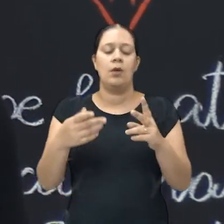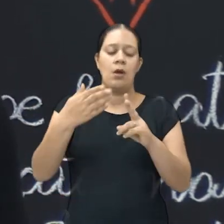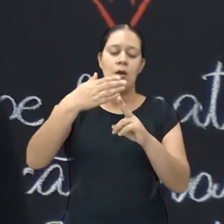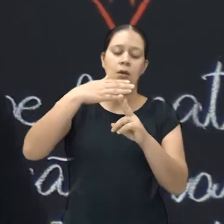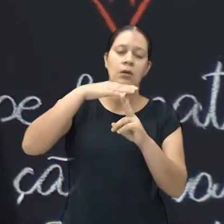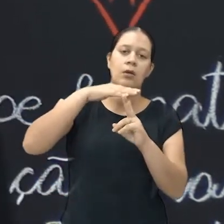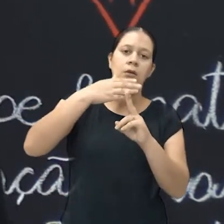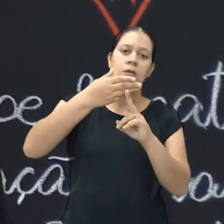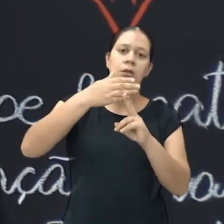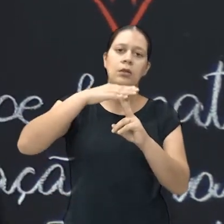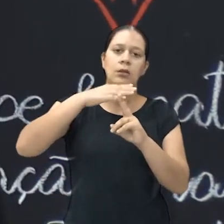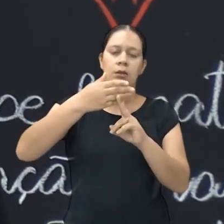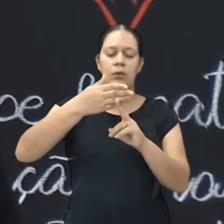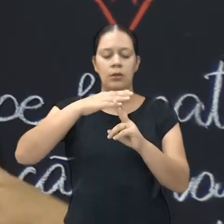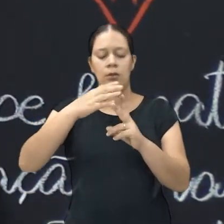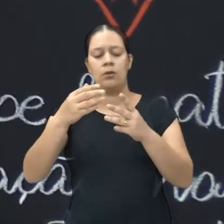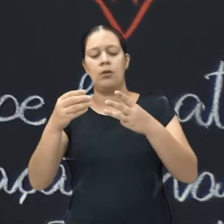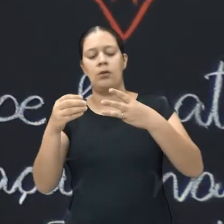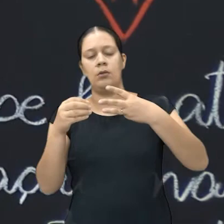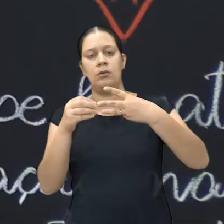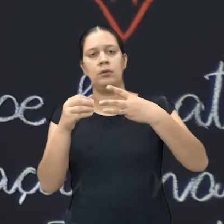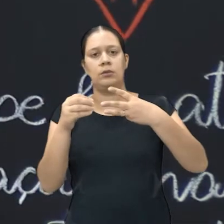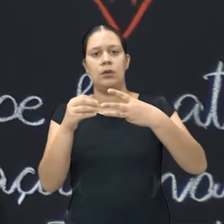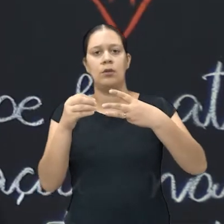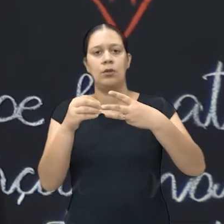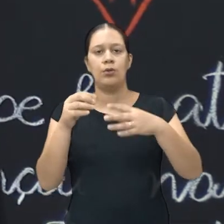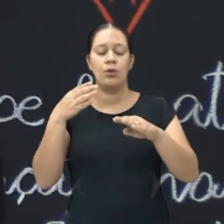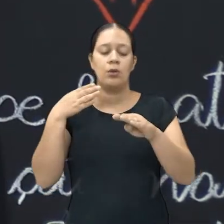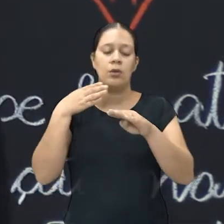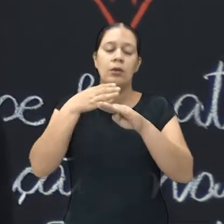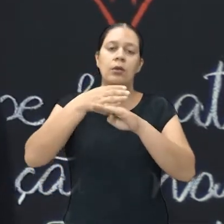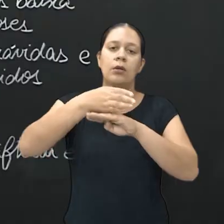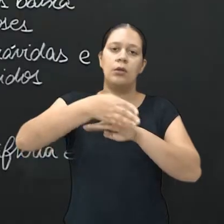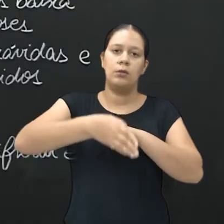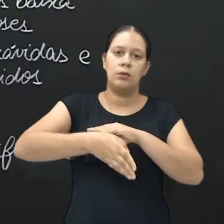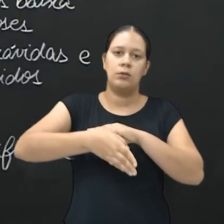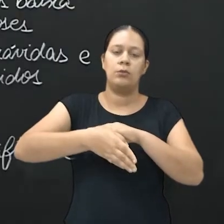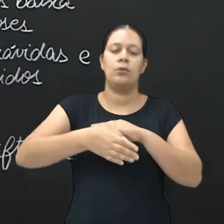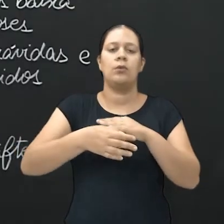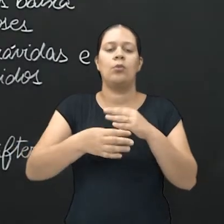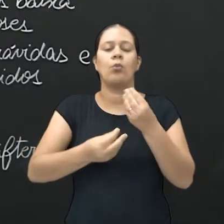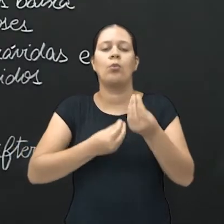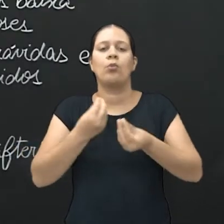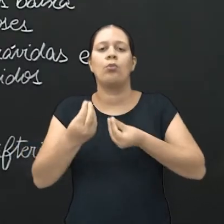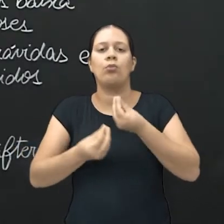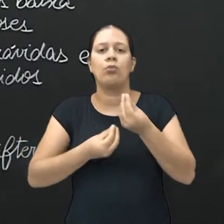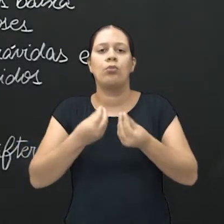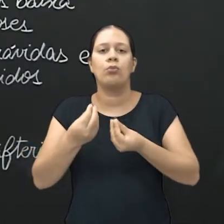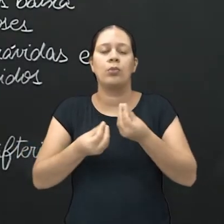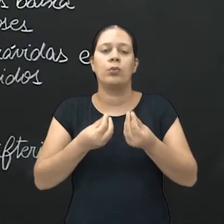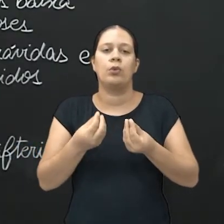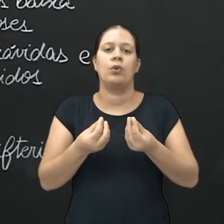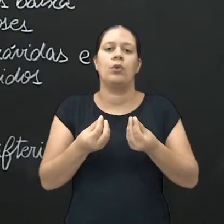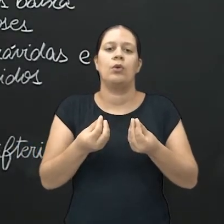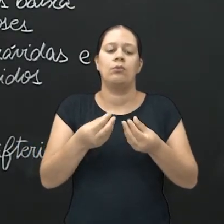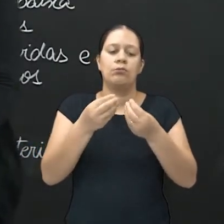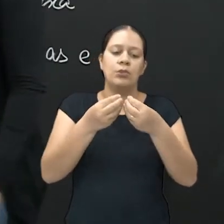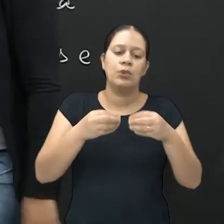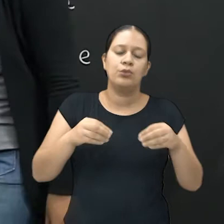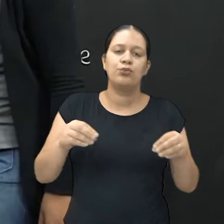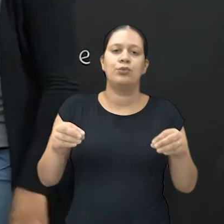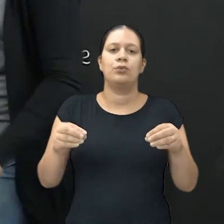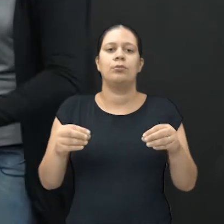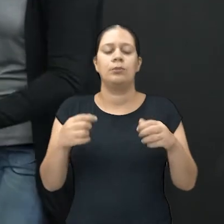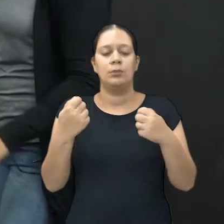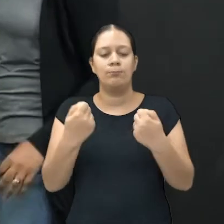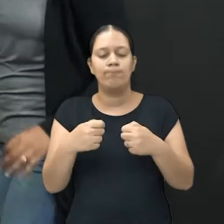intracelular obrigatório. Ele ataca as células, ele invade as células e ele quer se reproduzir ali. Como ele pode causar danos a nós, temos que nos prevenir